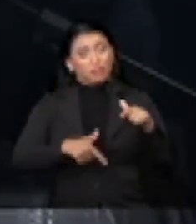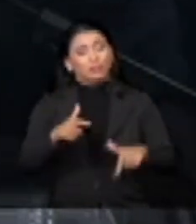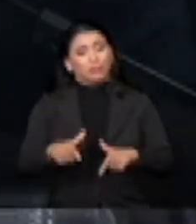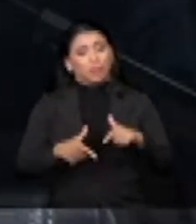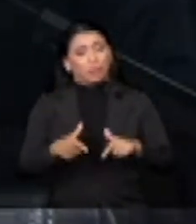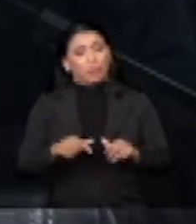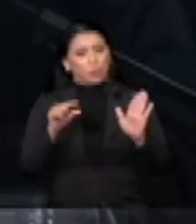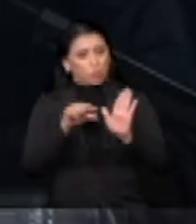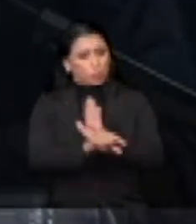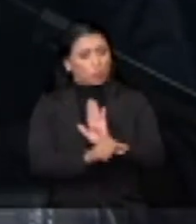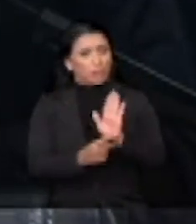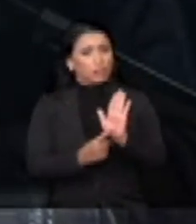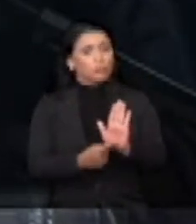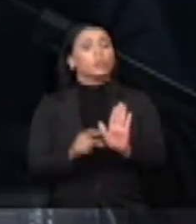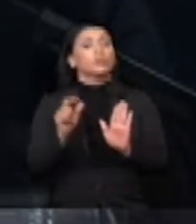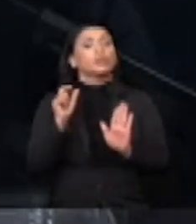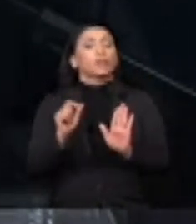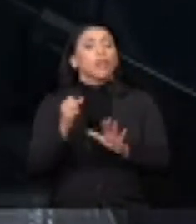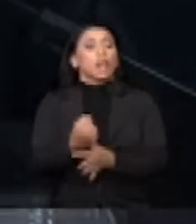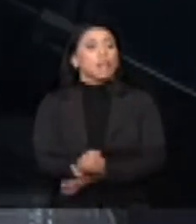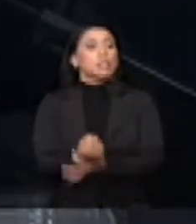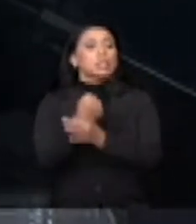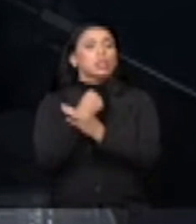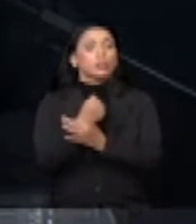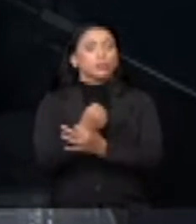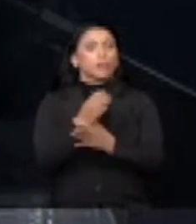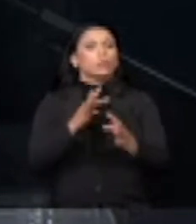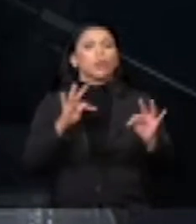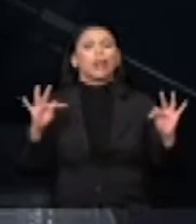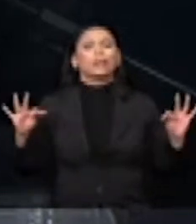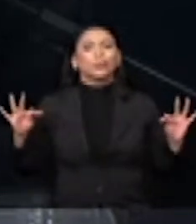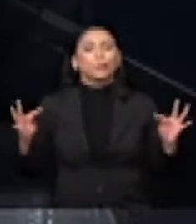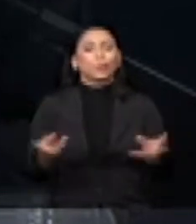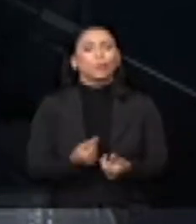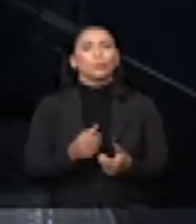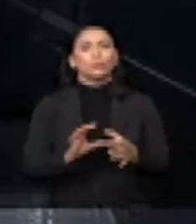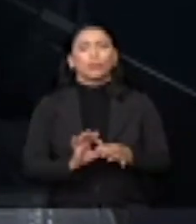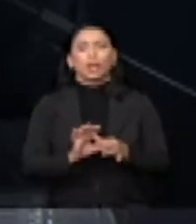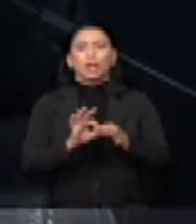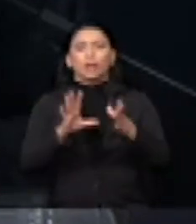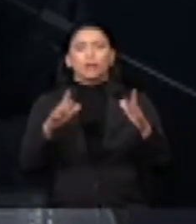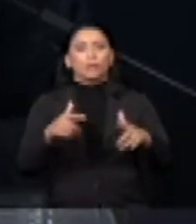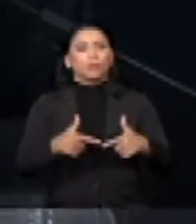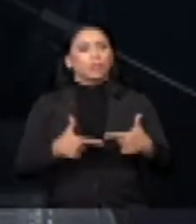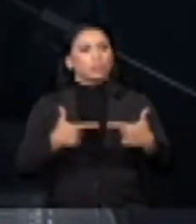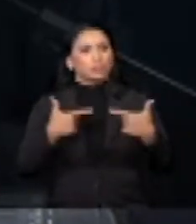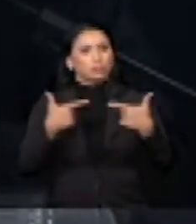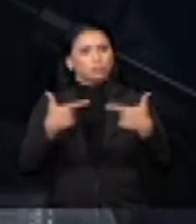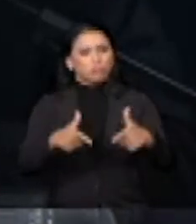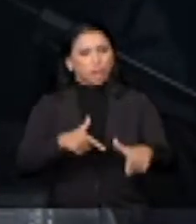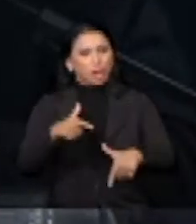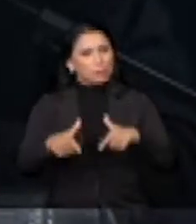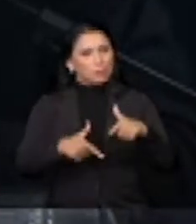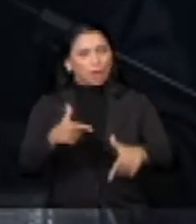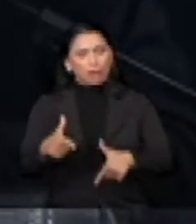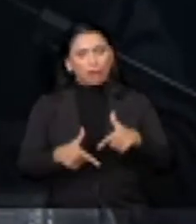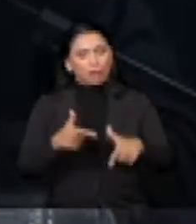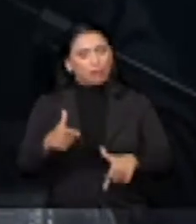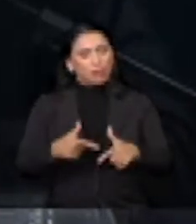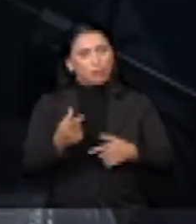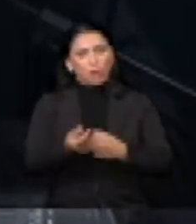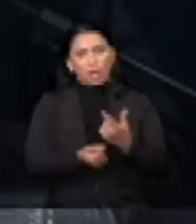parágrafo é assegurado a todos a livre iniciativa de qualquer atividade econômica